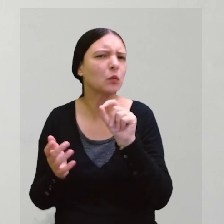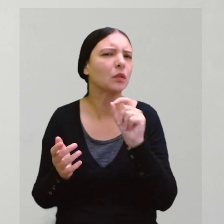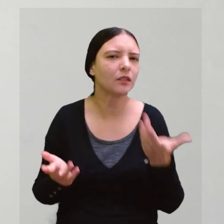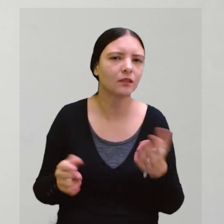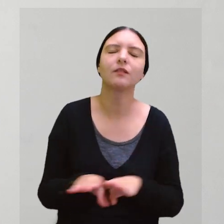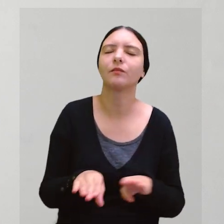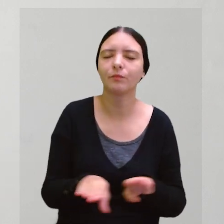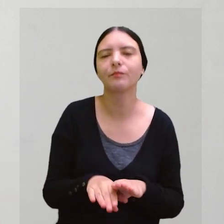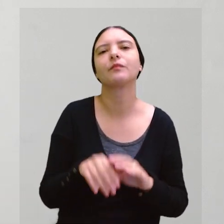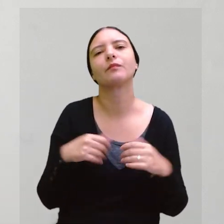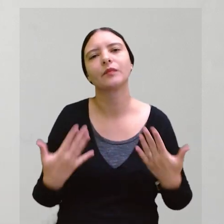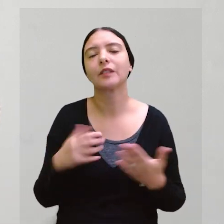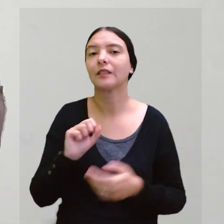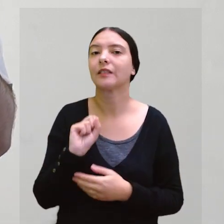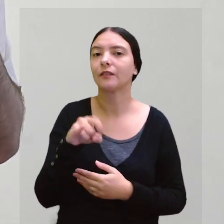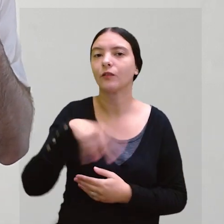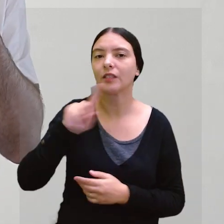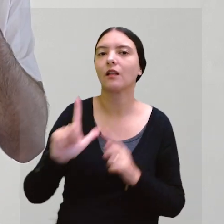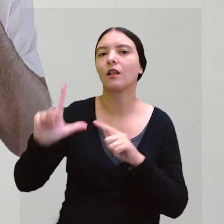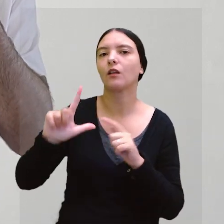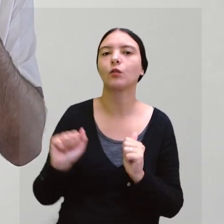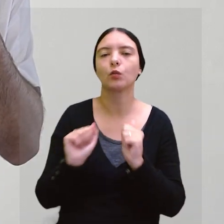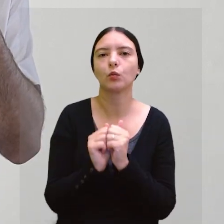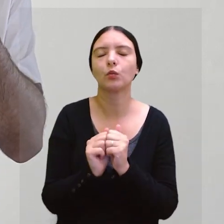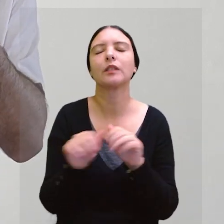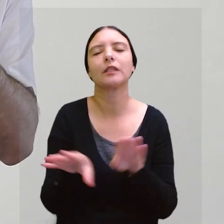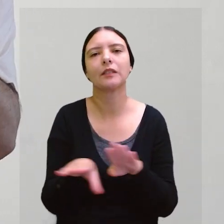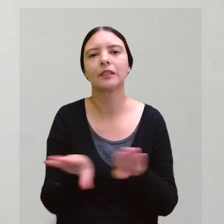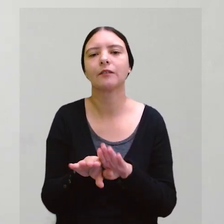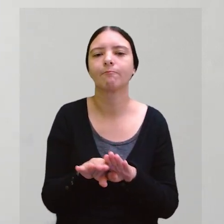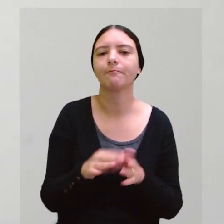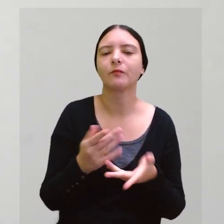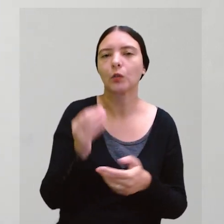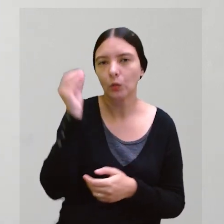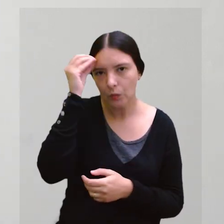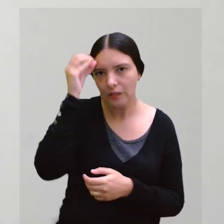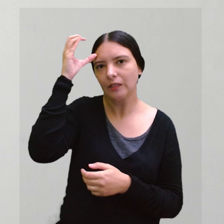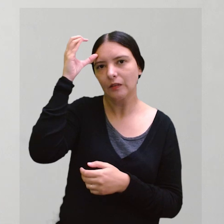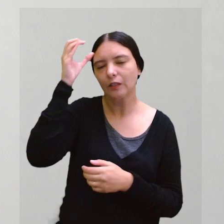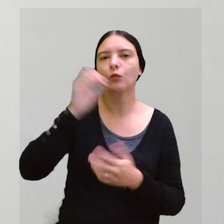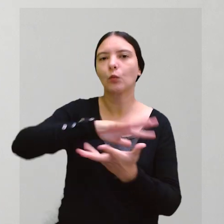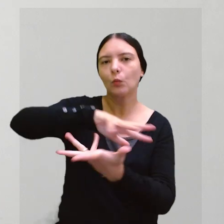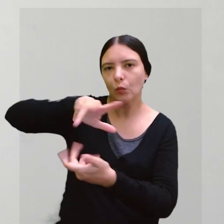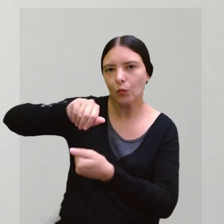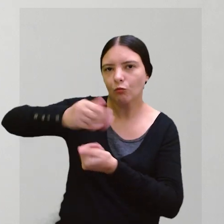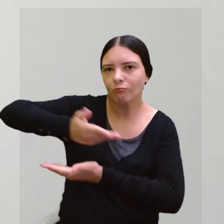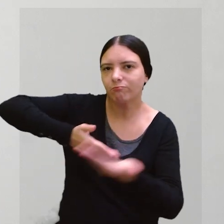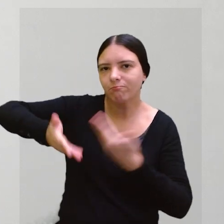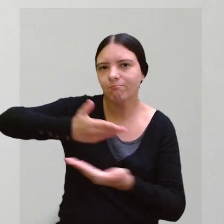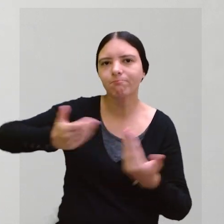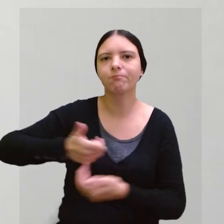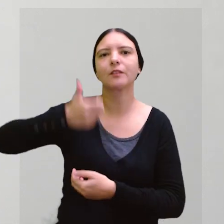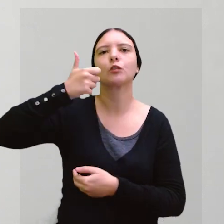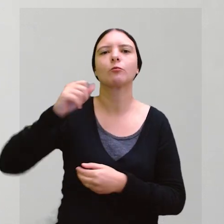seguramente, tendo a literatura ao seu lado e tendo repertórios de literatura, a sua relação com o mundo vai ficar mais sofisticada,